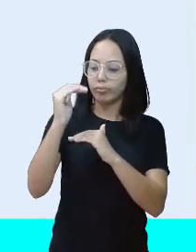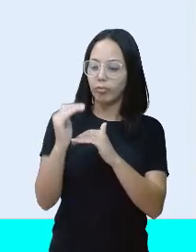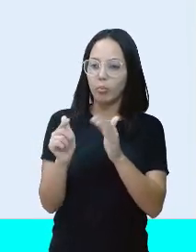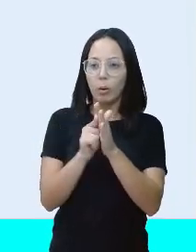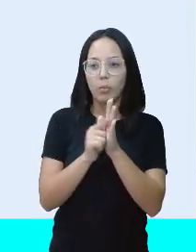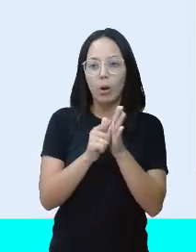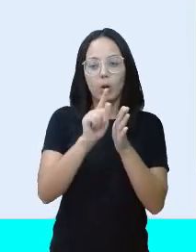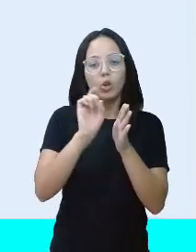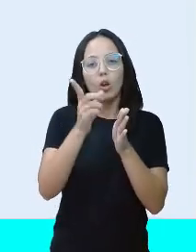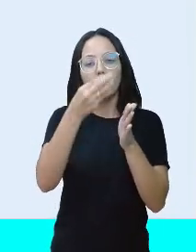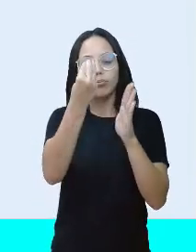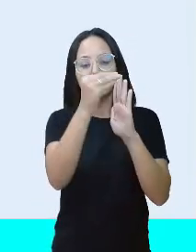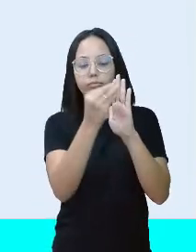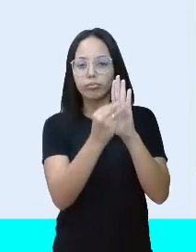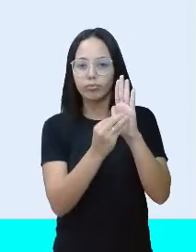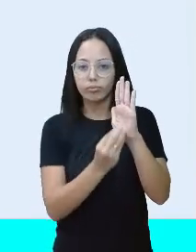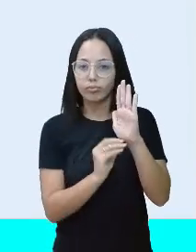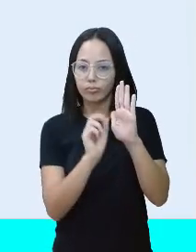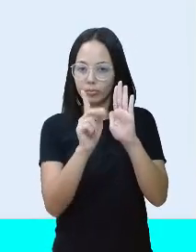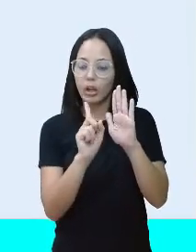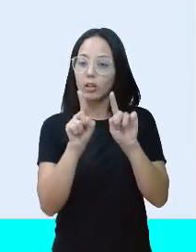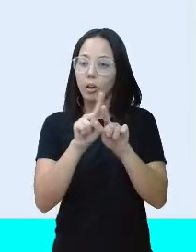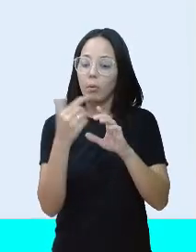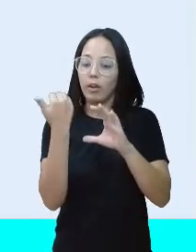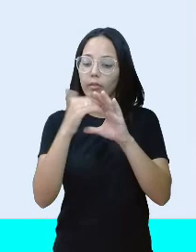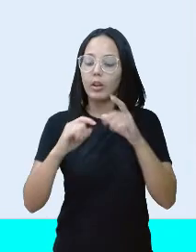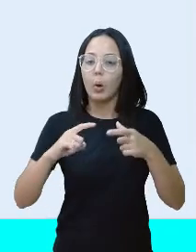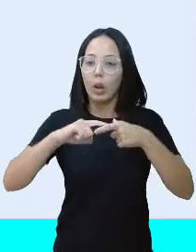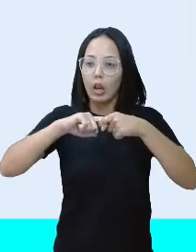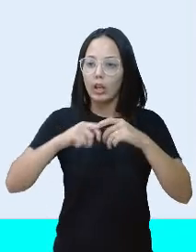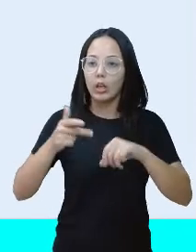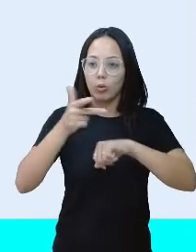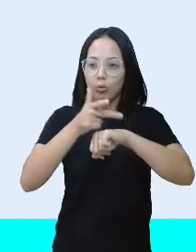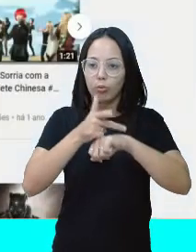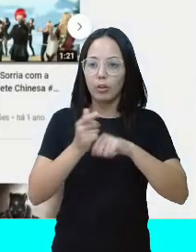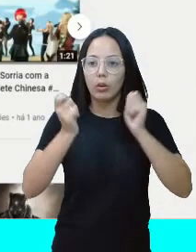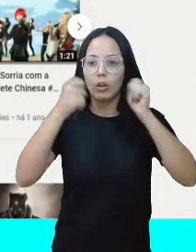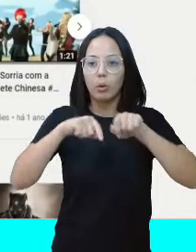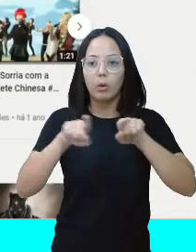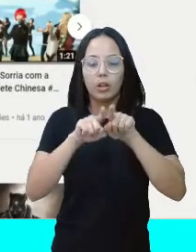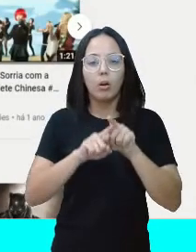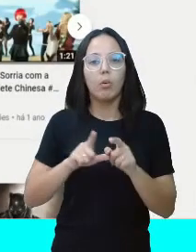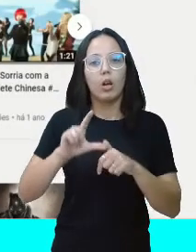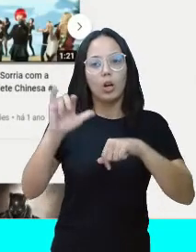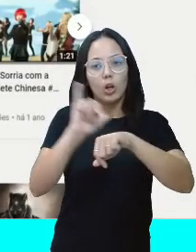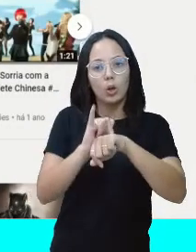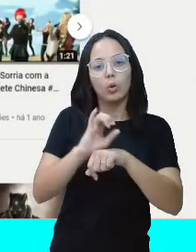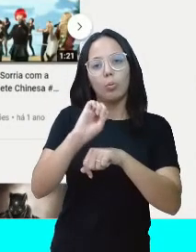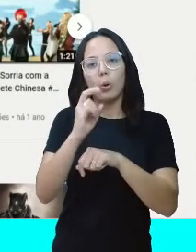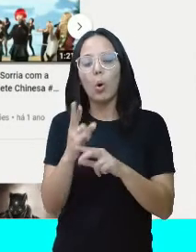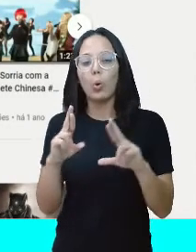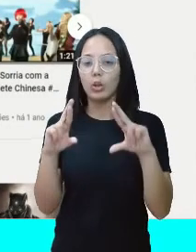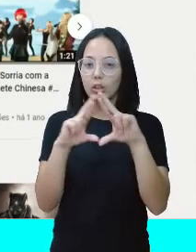é só preencher essa ficha, enviar um link do seu vídeo que poderá estar no YouTube ou no Drive para